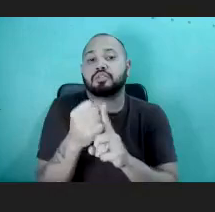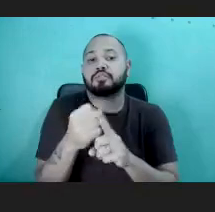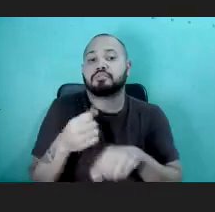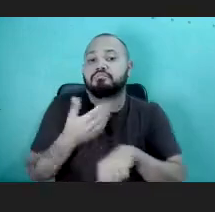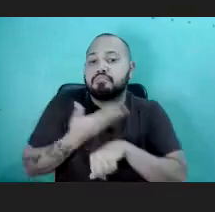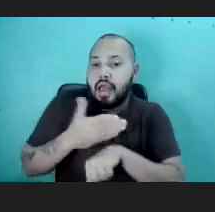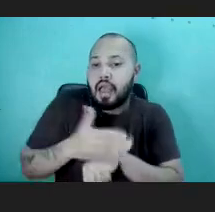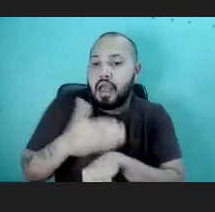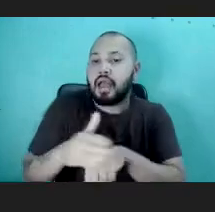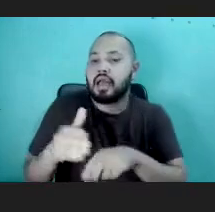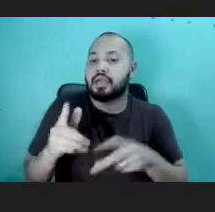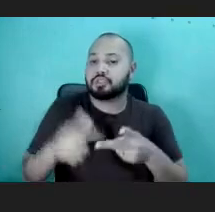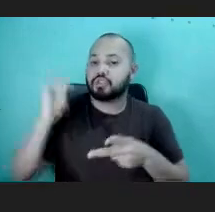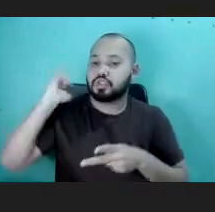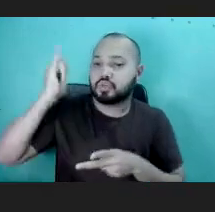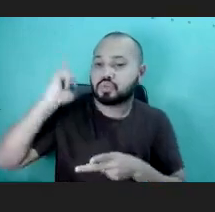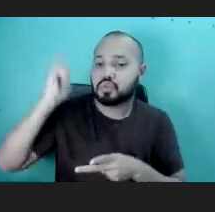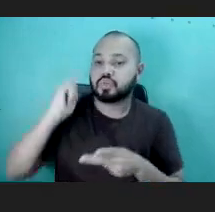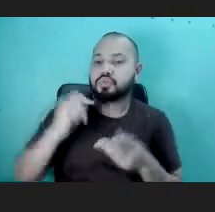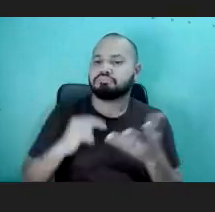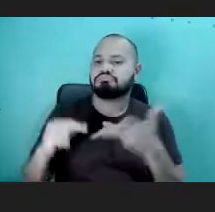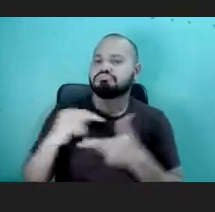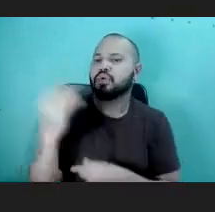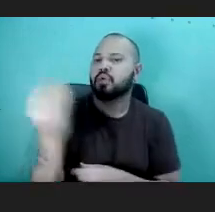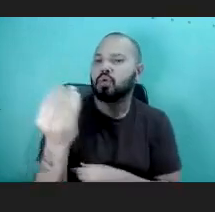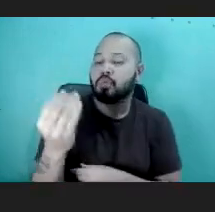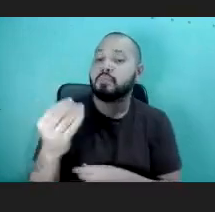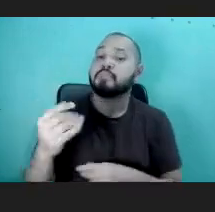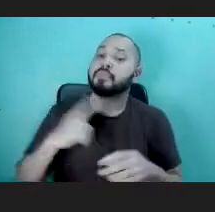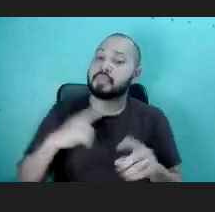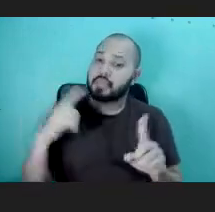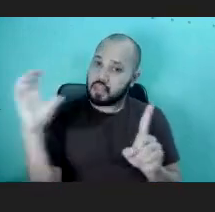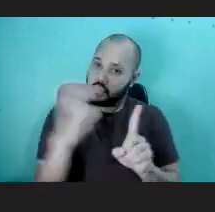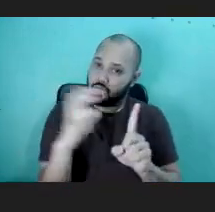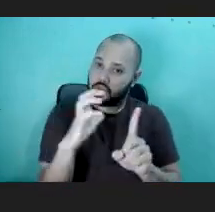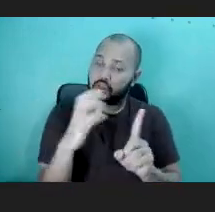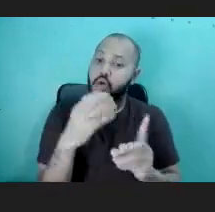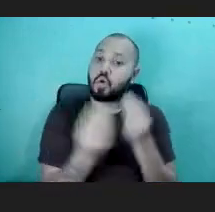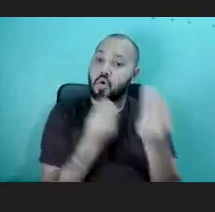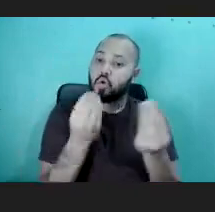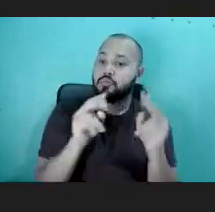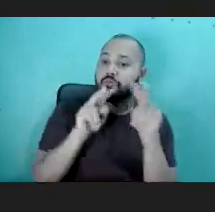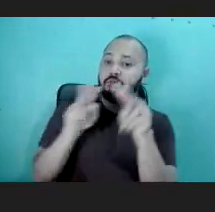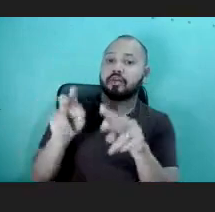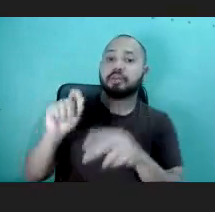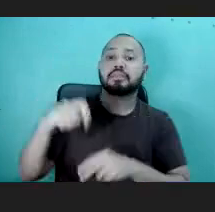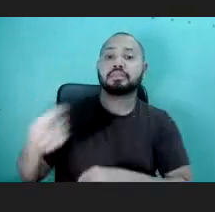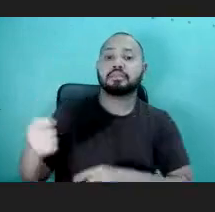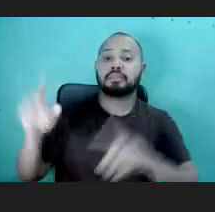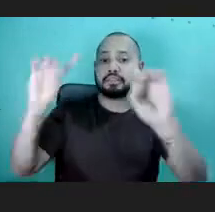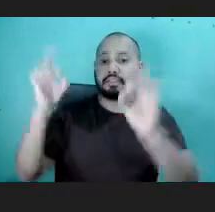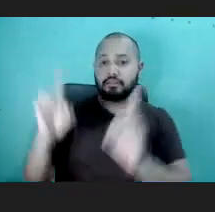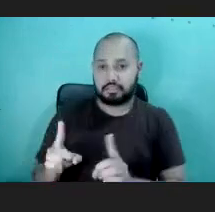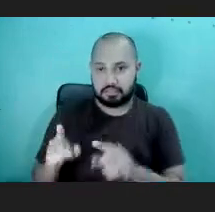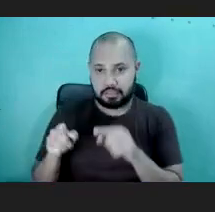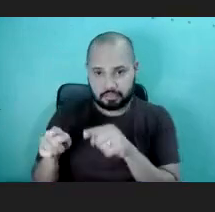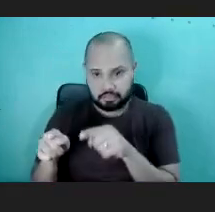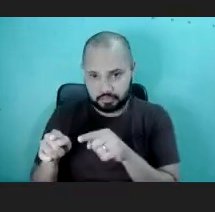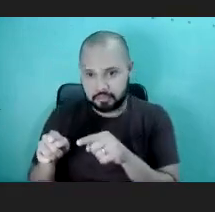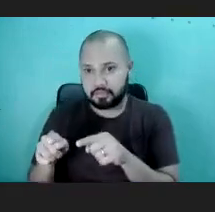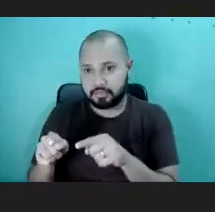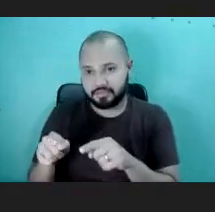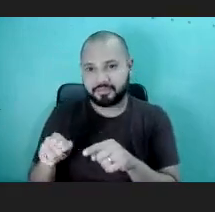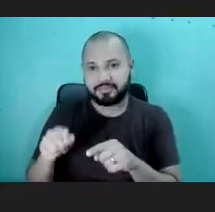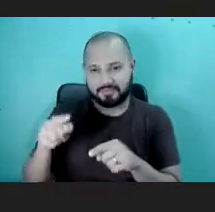de discursos. Isso também implica na forma como a gente compreende a deficiência. Ao longo da